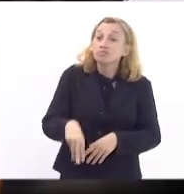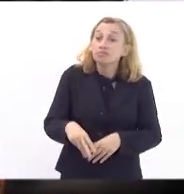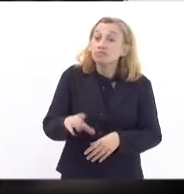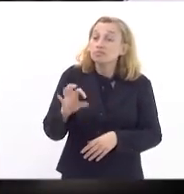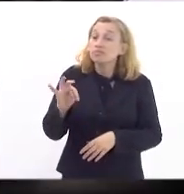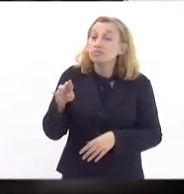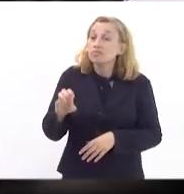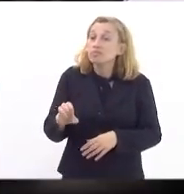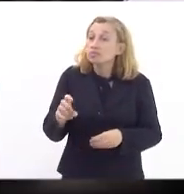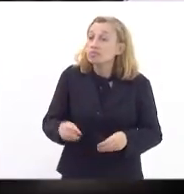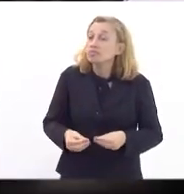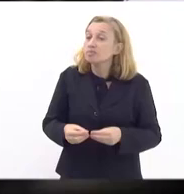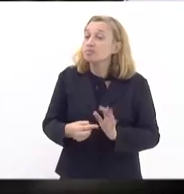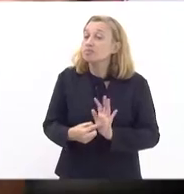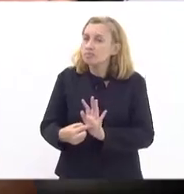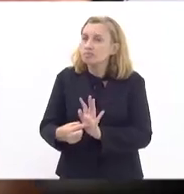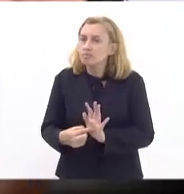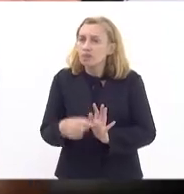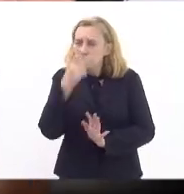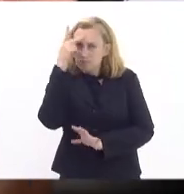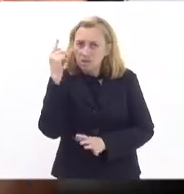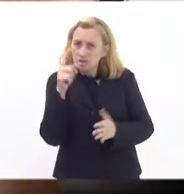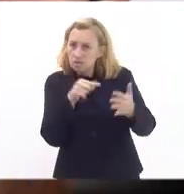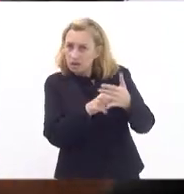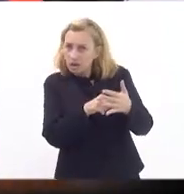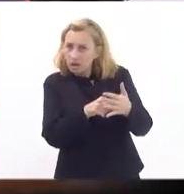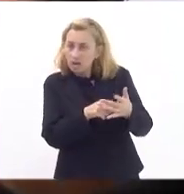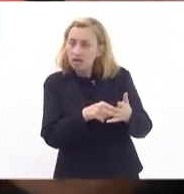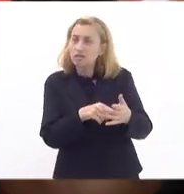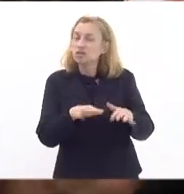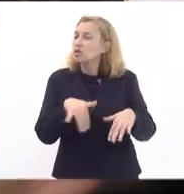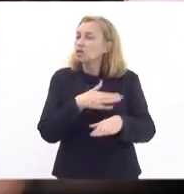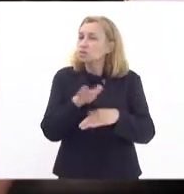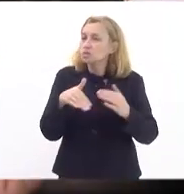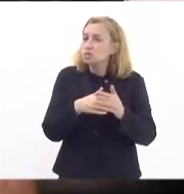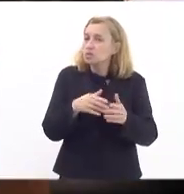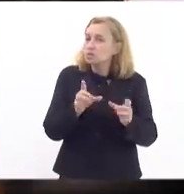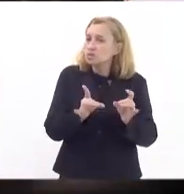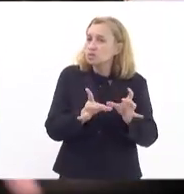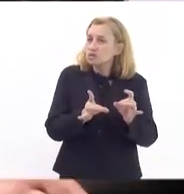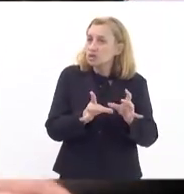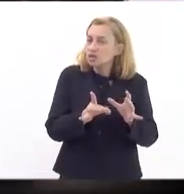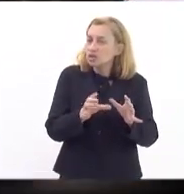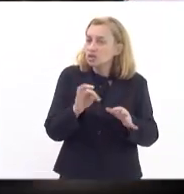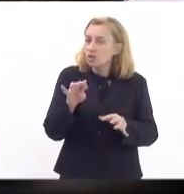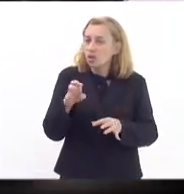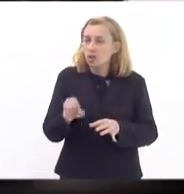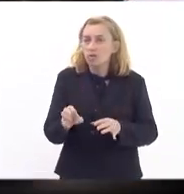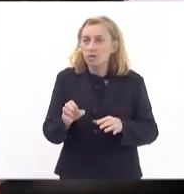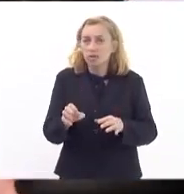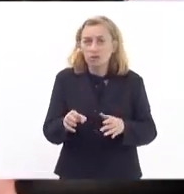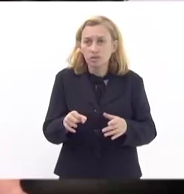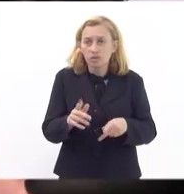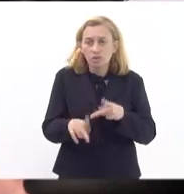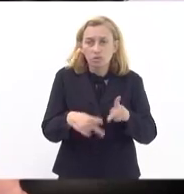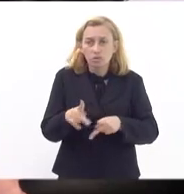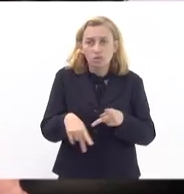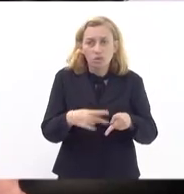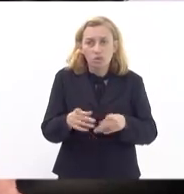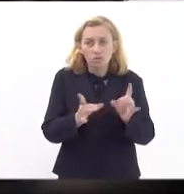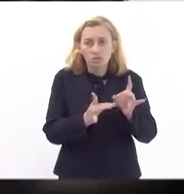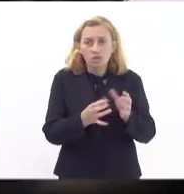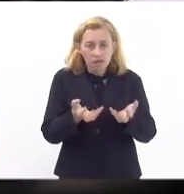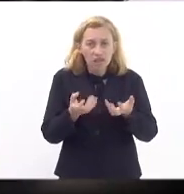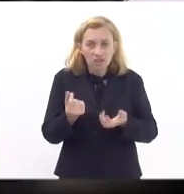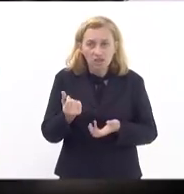cobre lá a Eva longe tá todo mundo vem de cobre população pobre chega lá com cobre porque quer